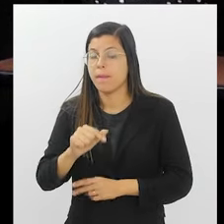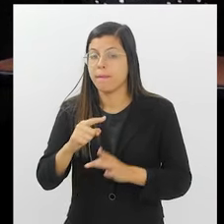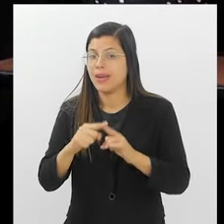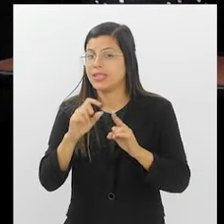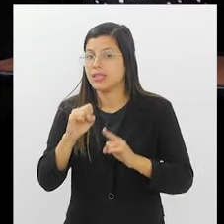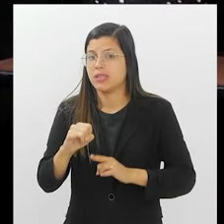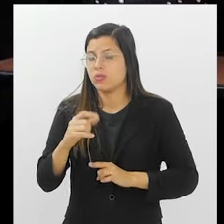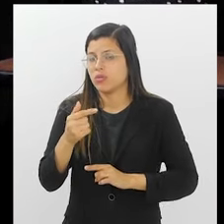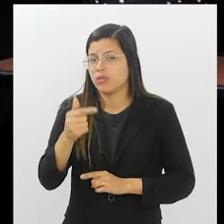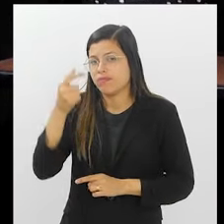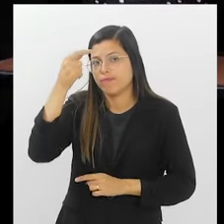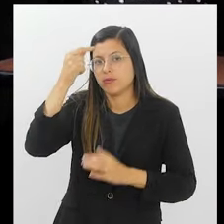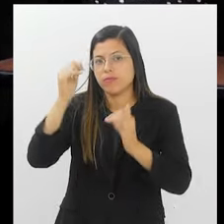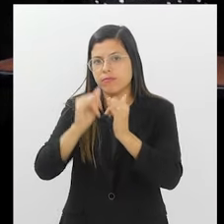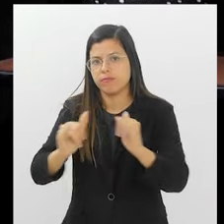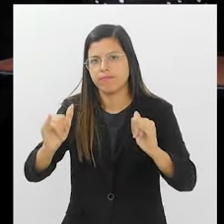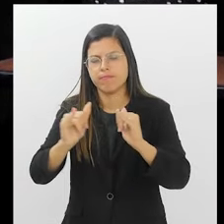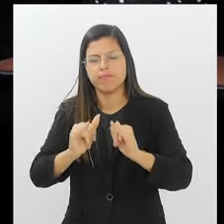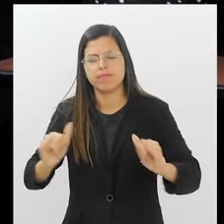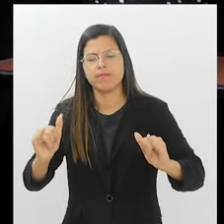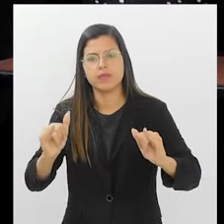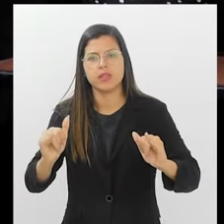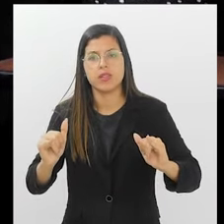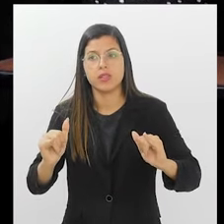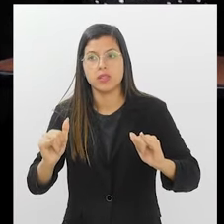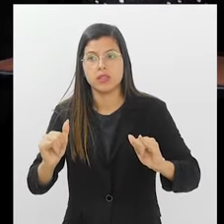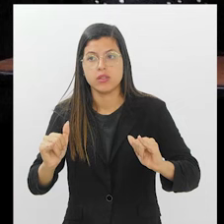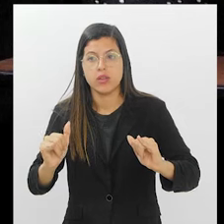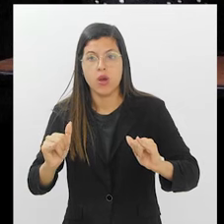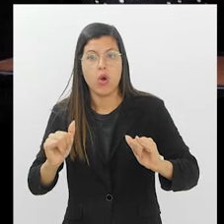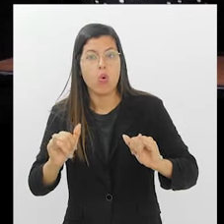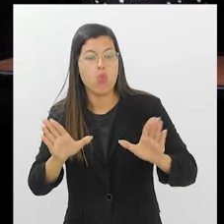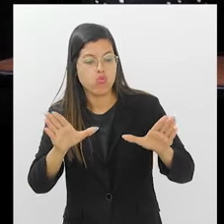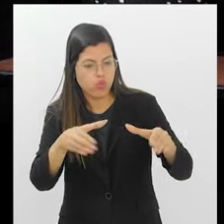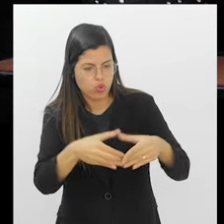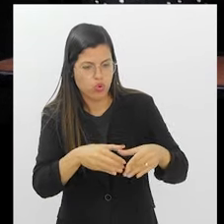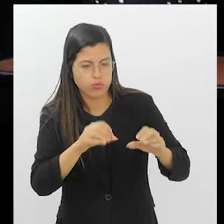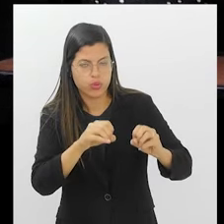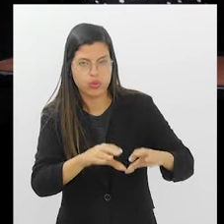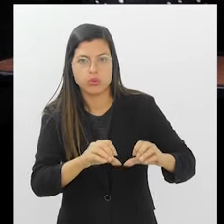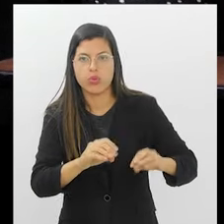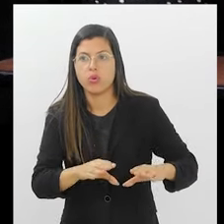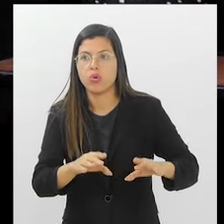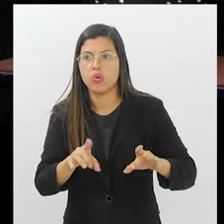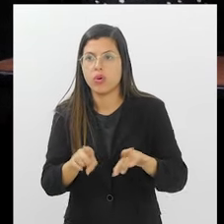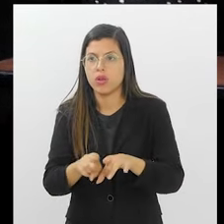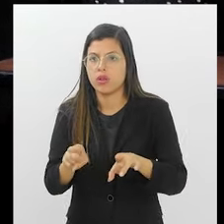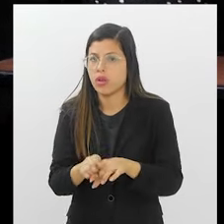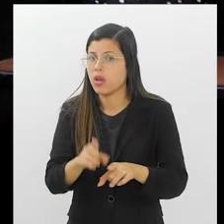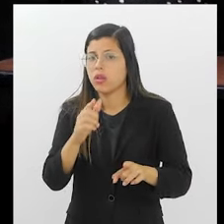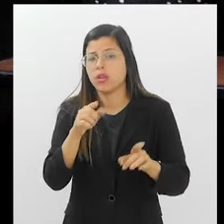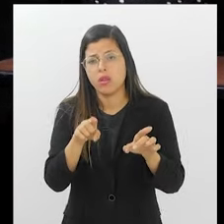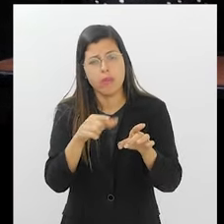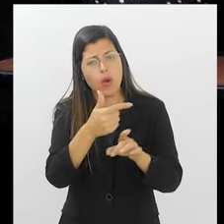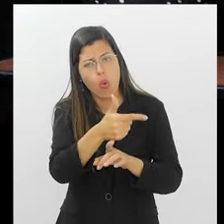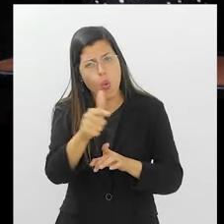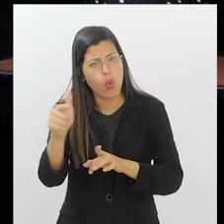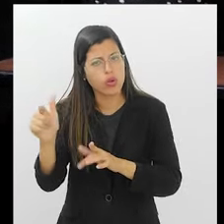não tivermos uma conscientização, não só da comunidade escolar, mas de toda a